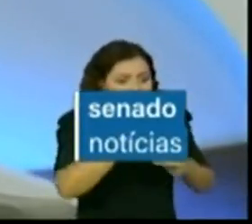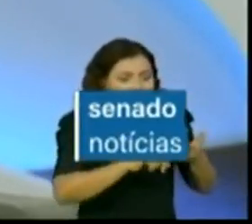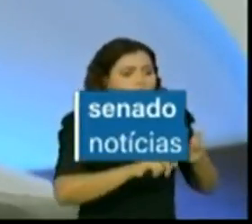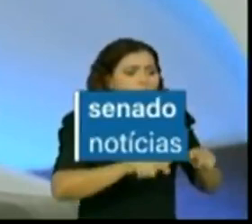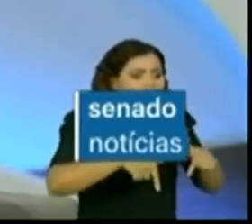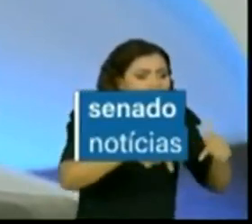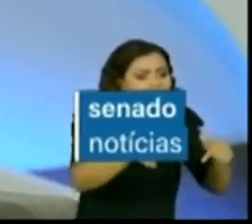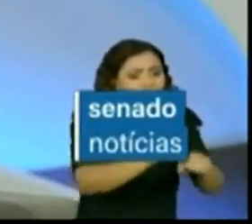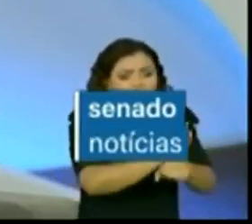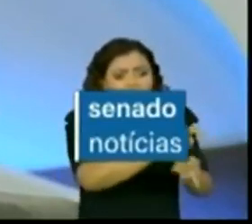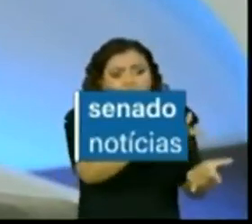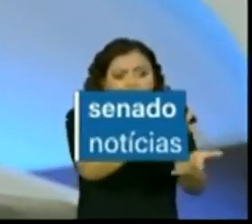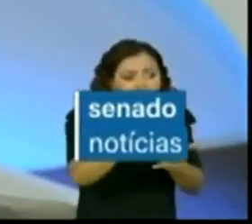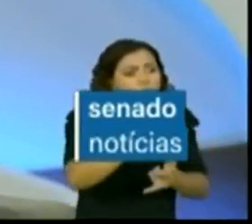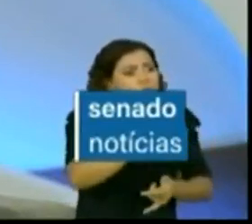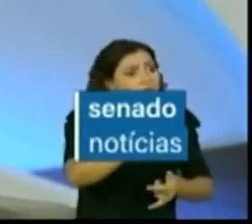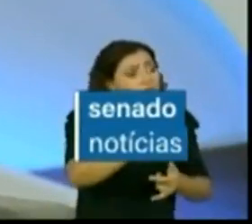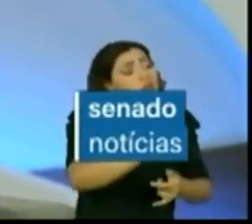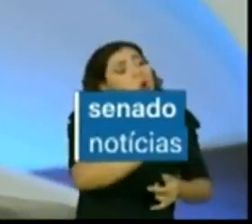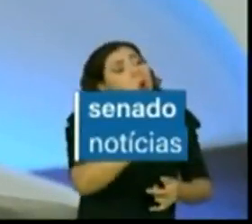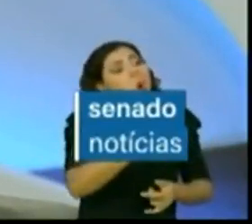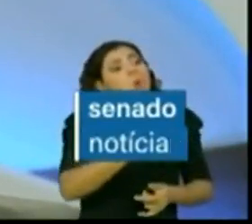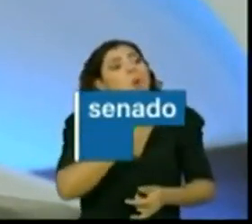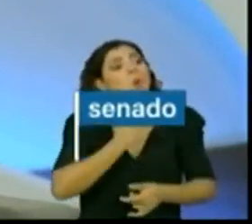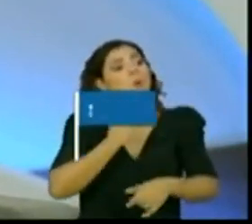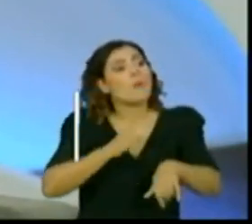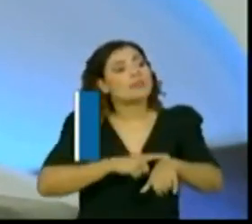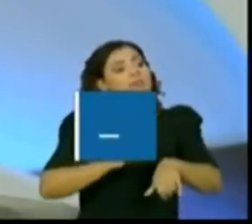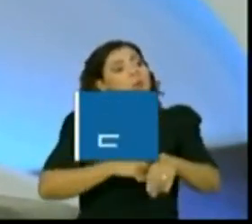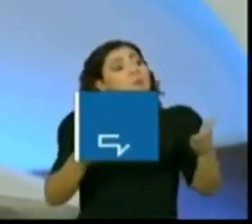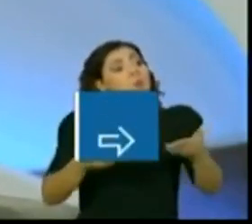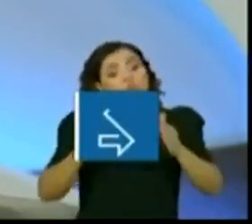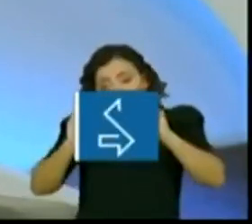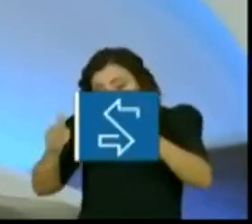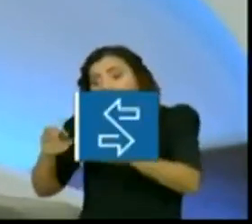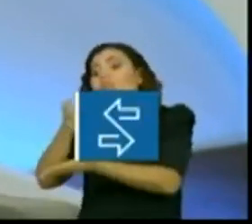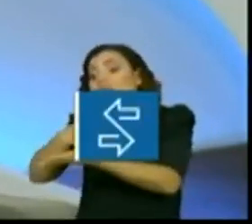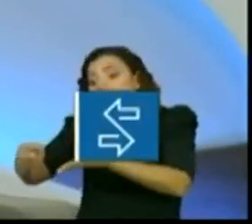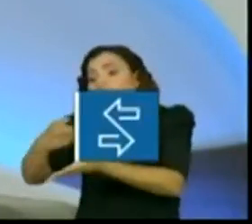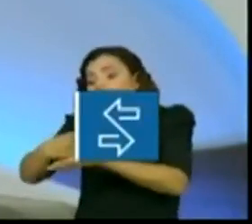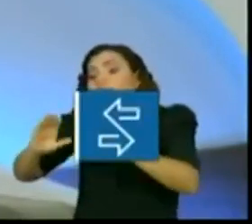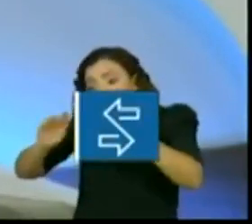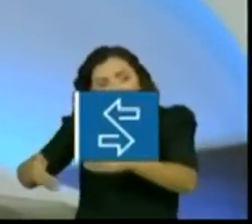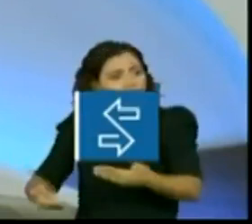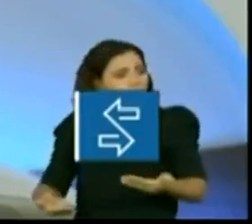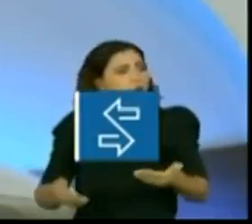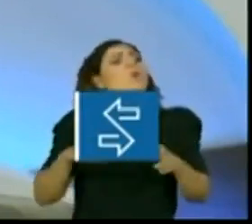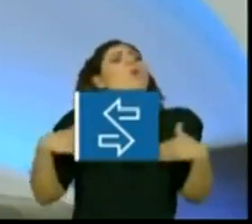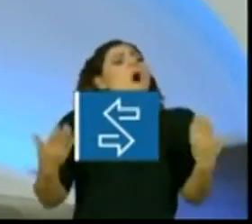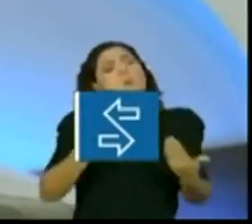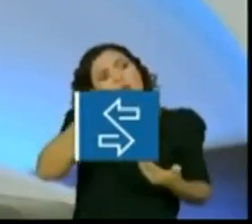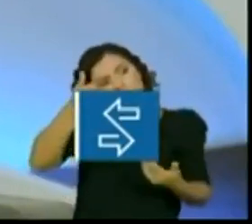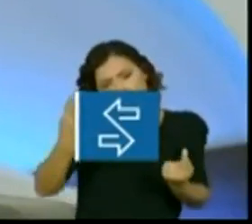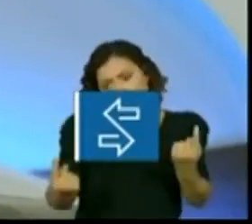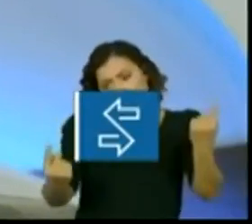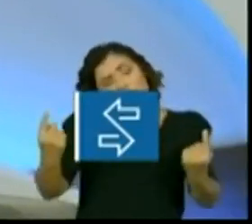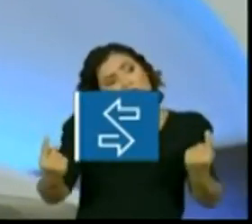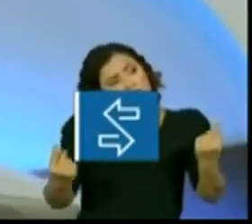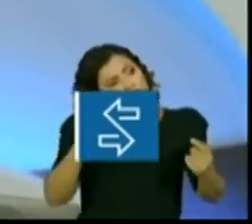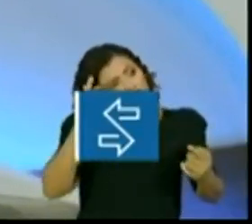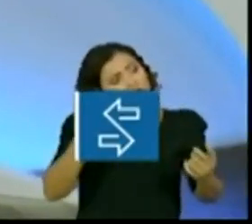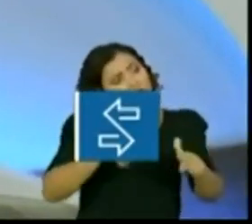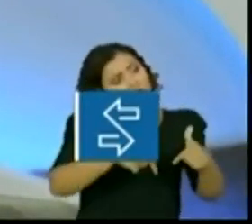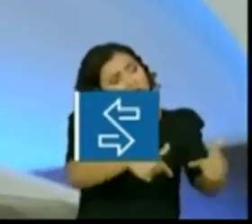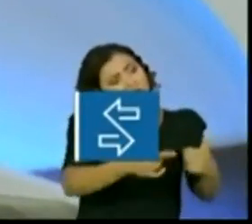de ativação de leitos de UTI ou nos ocuparmos com a CPI que Sinceramente se que pode ser implantada instalada